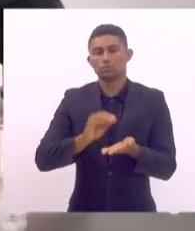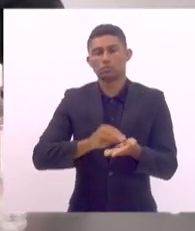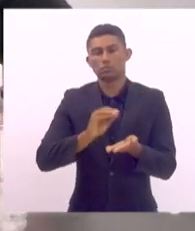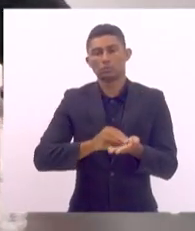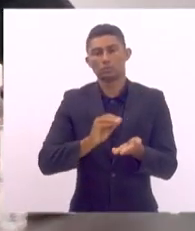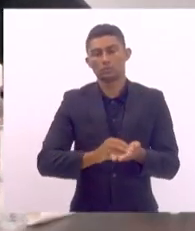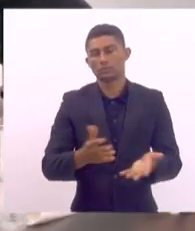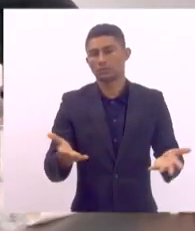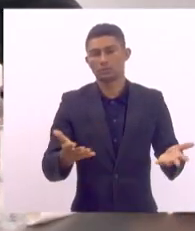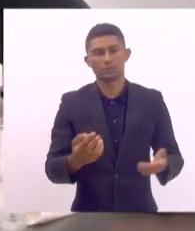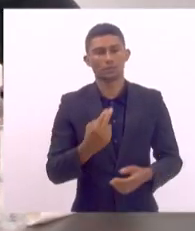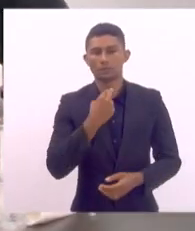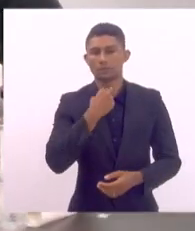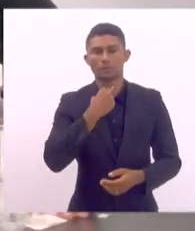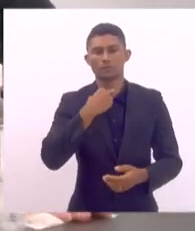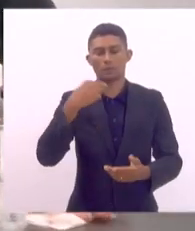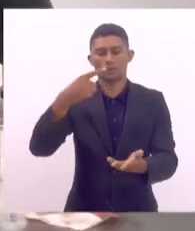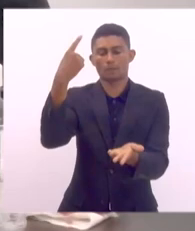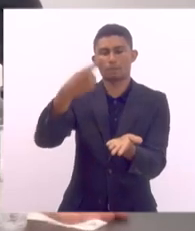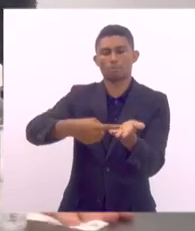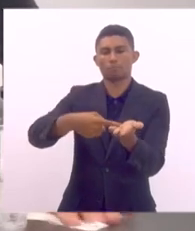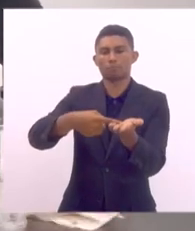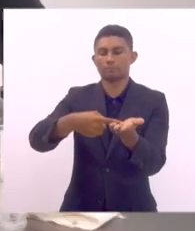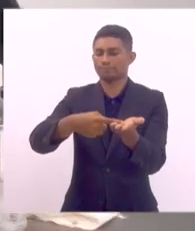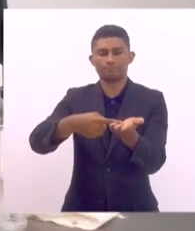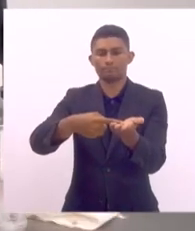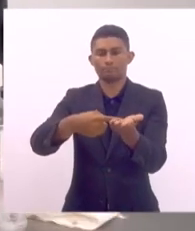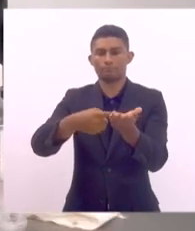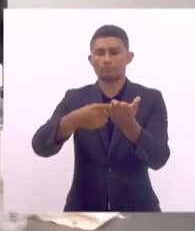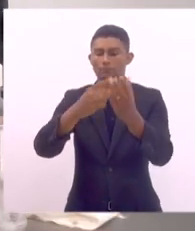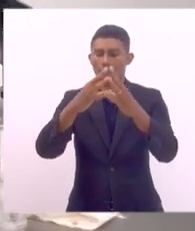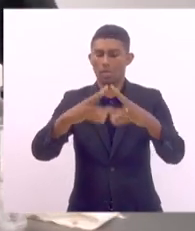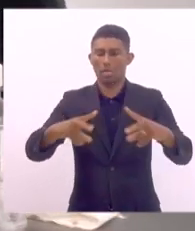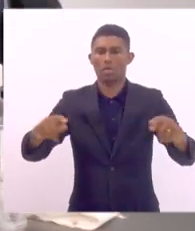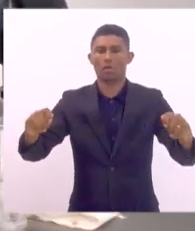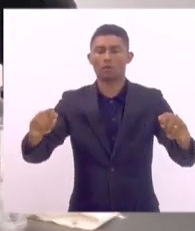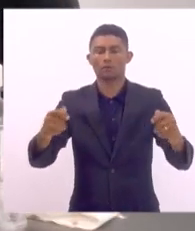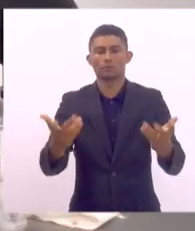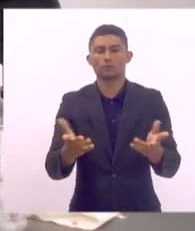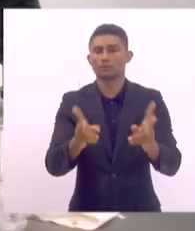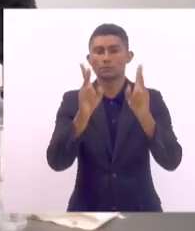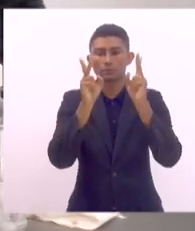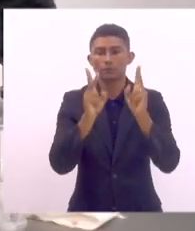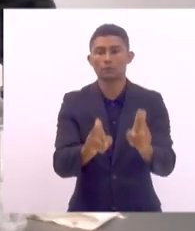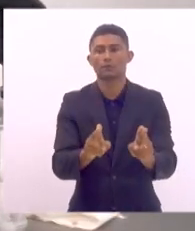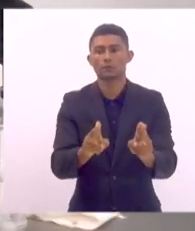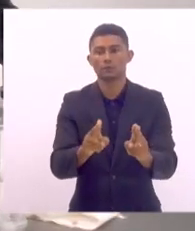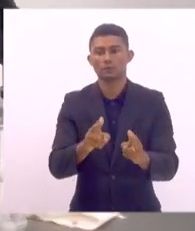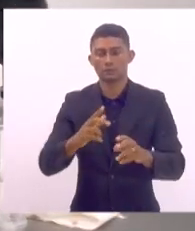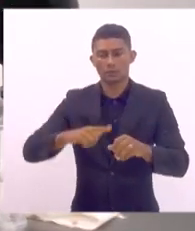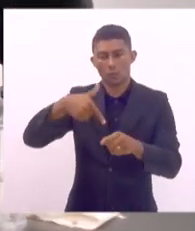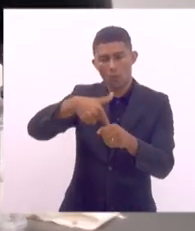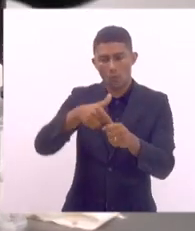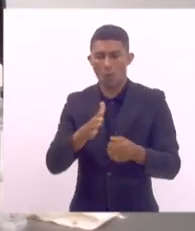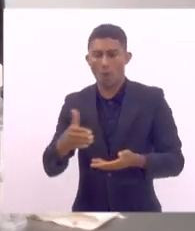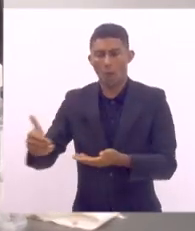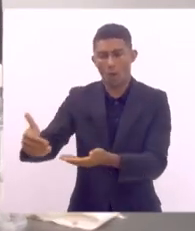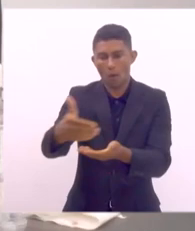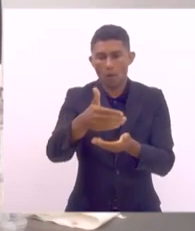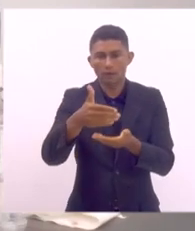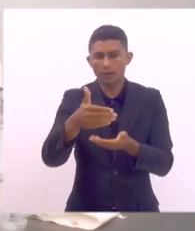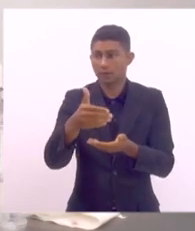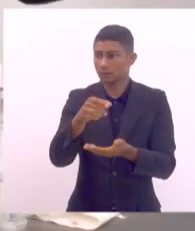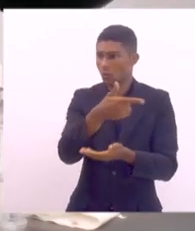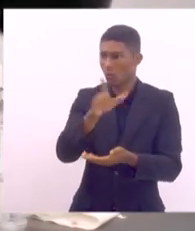Não pode, quebrou o pacto federativo, na minha opinião. Como é que o sujeito vai lá? É igual a mesma questão dos royalties, repartir recursos dos